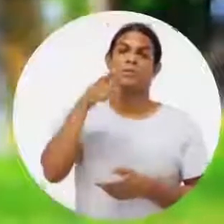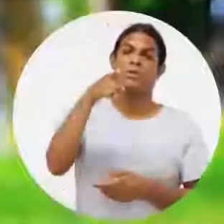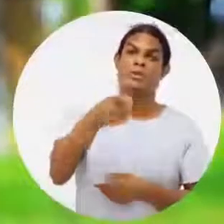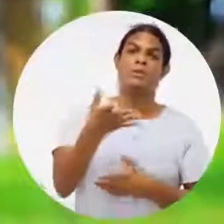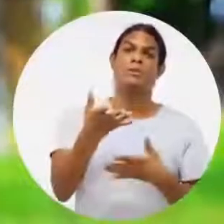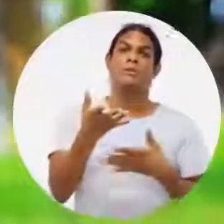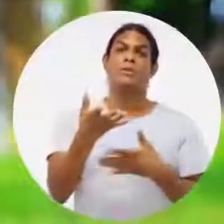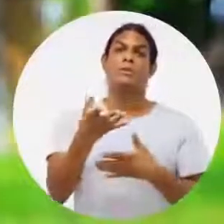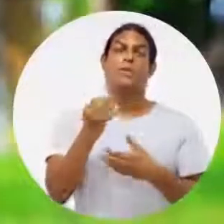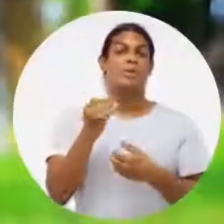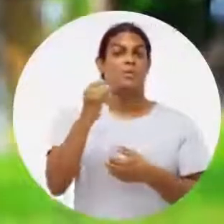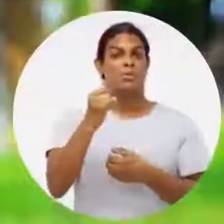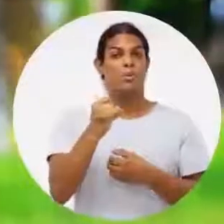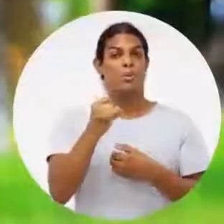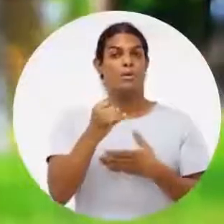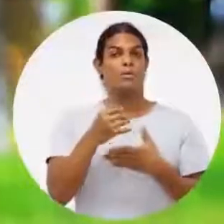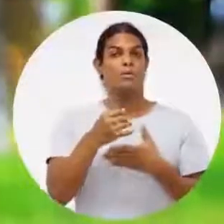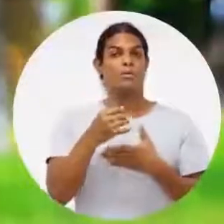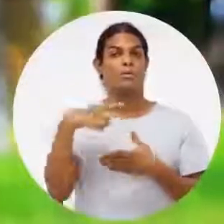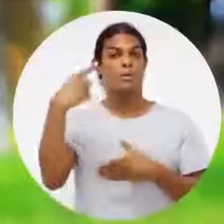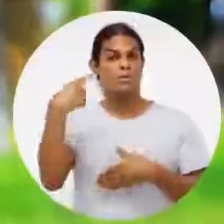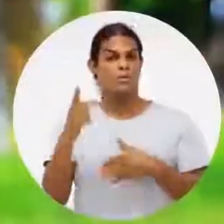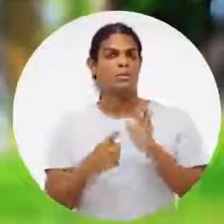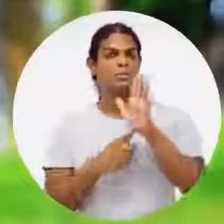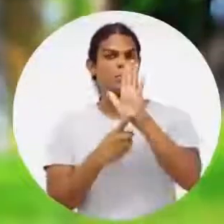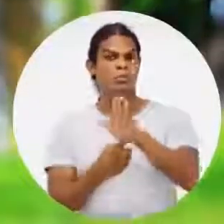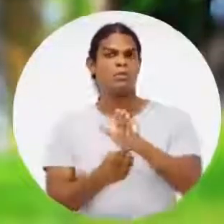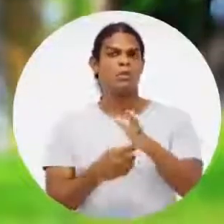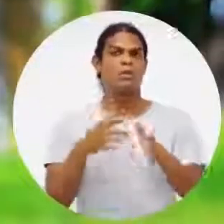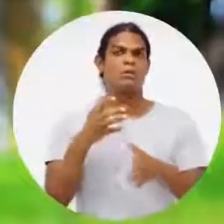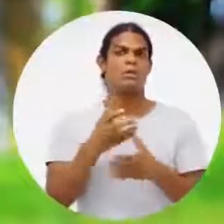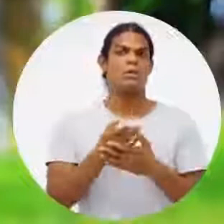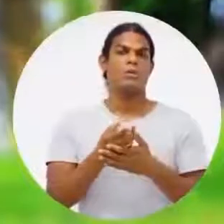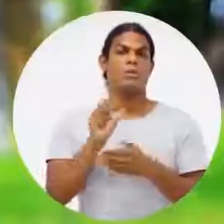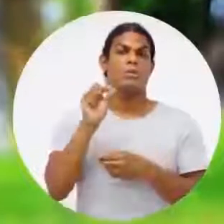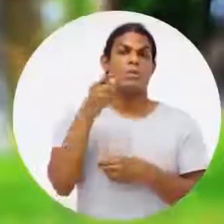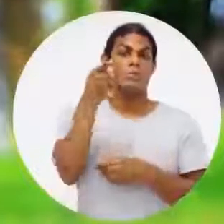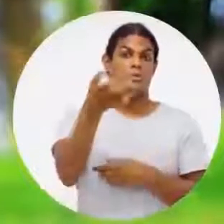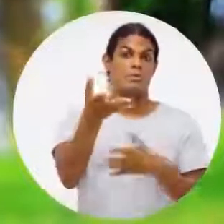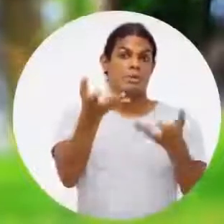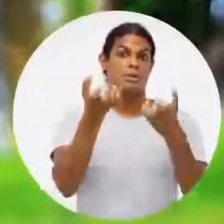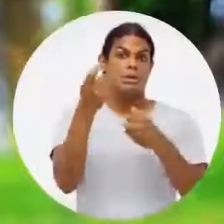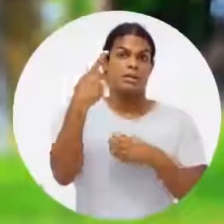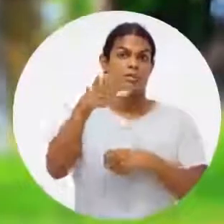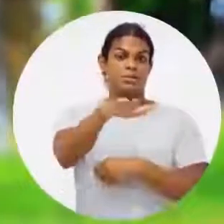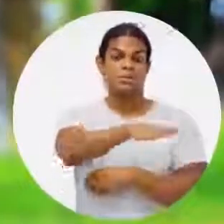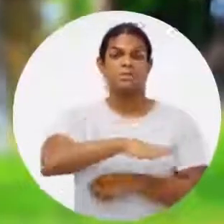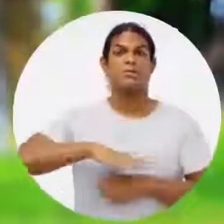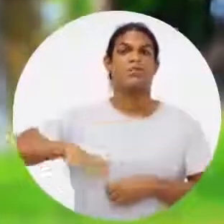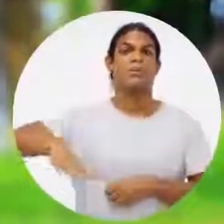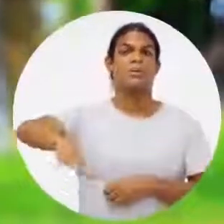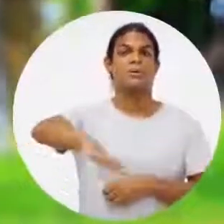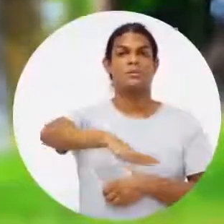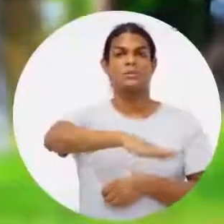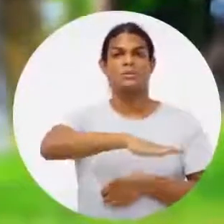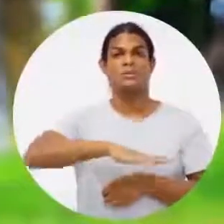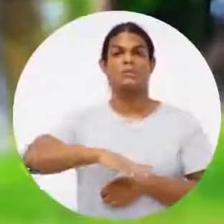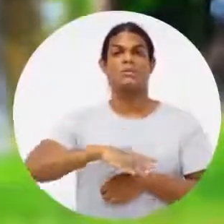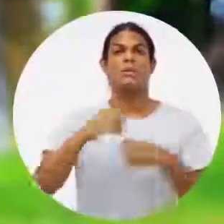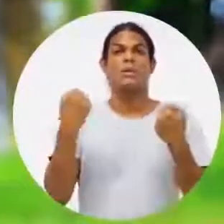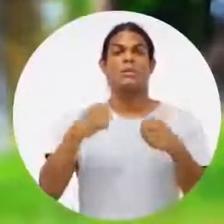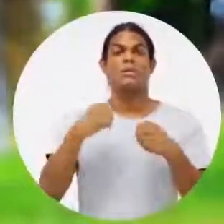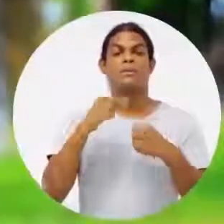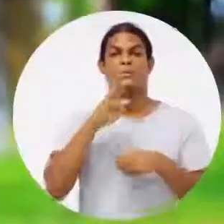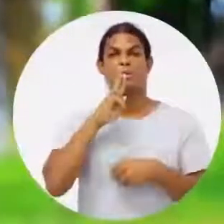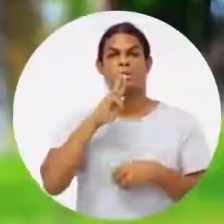você precisa para desenvolver a sua pesquisa ou a sua avaliação, é necessário fazer a tabulação